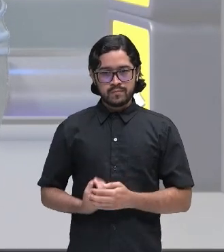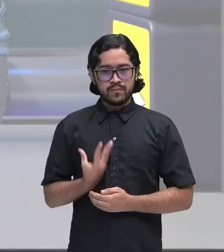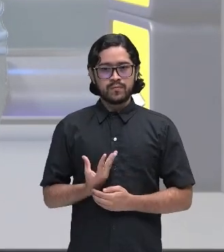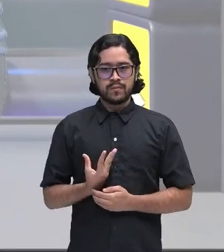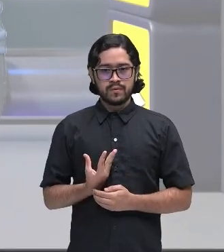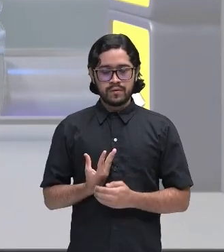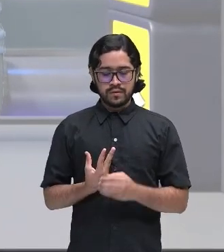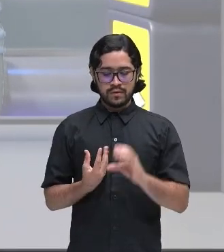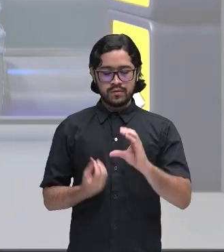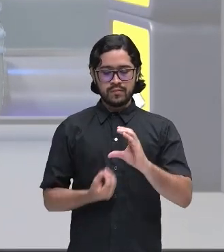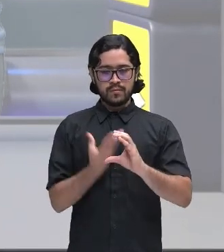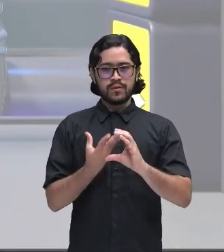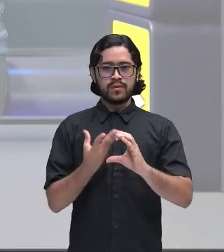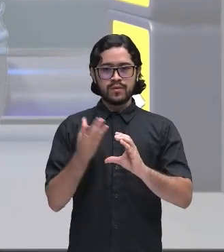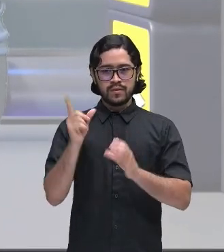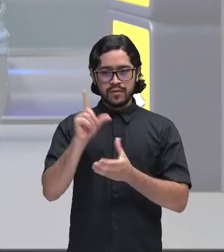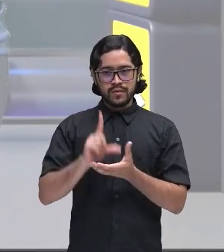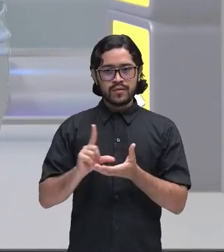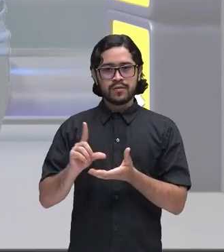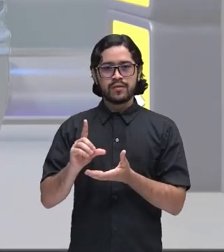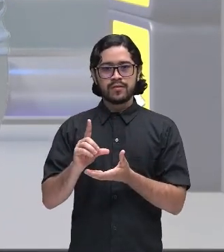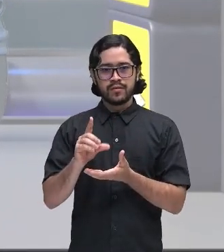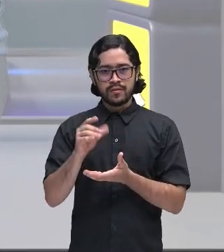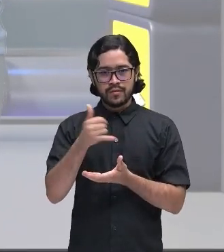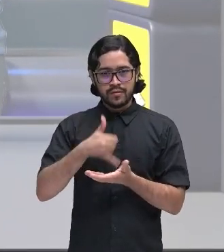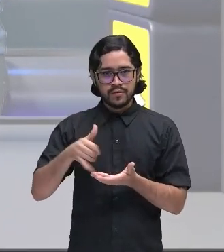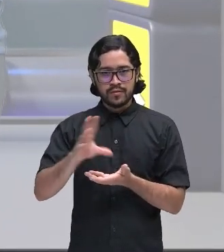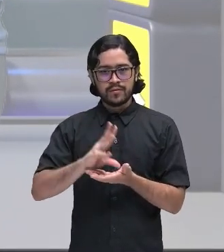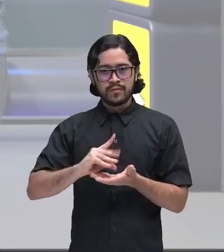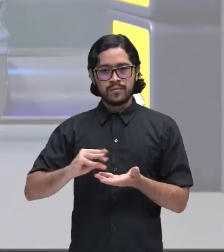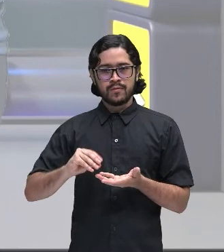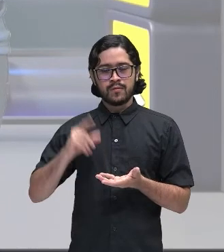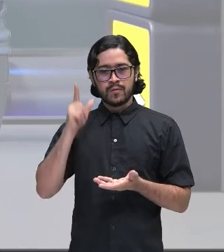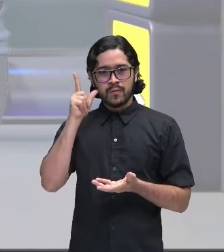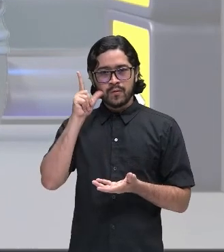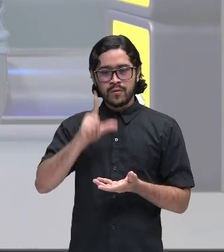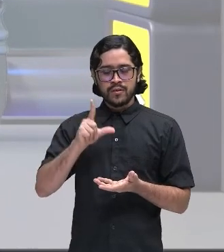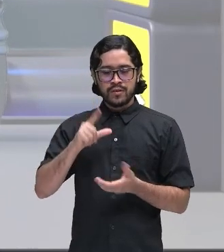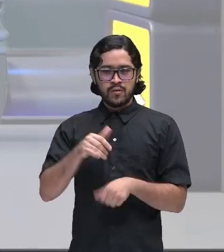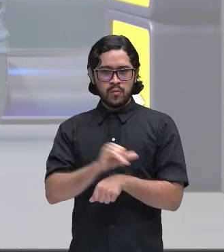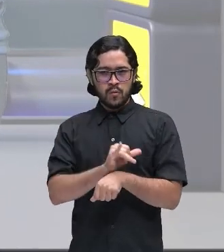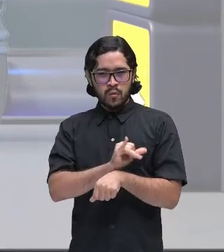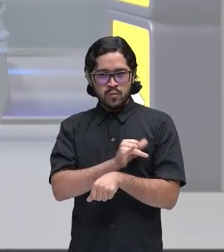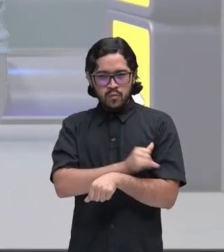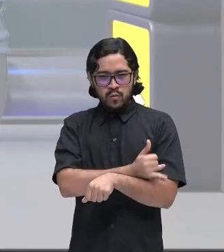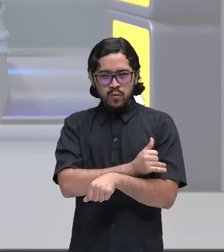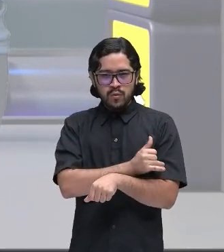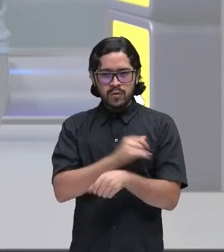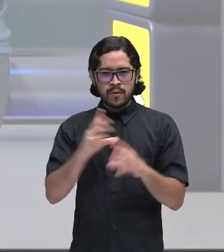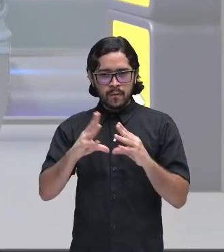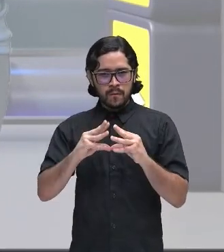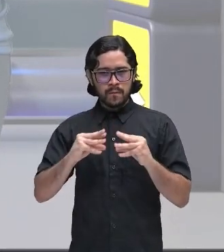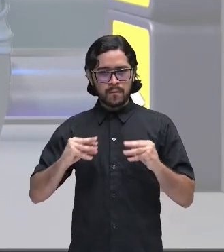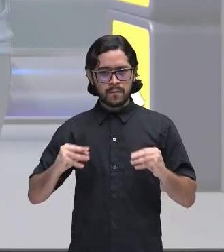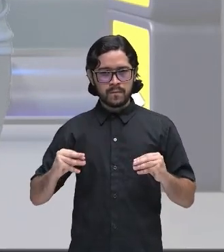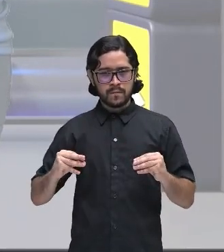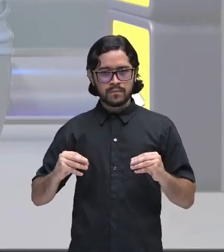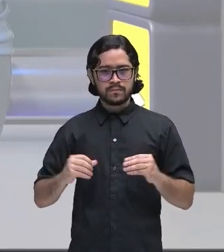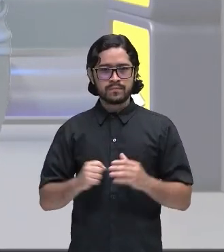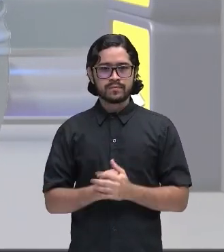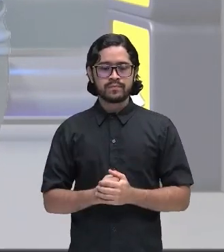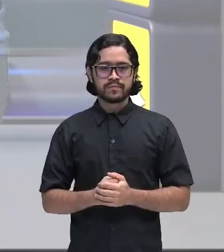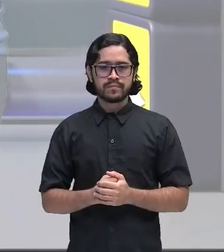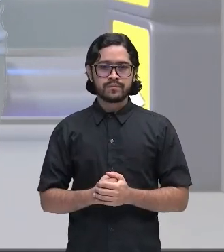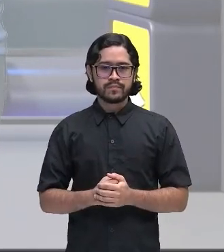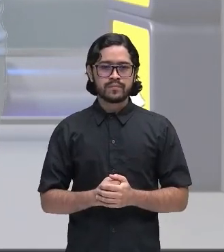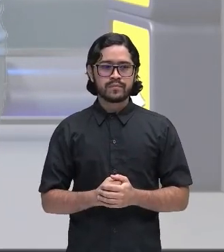seu duodeno para ajudar na emulsificação de gordura, lembra? Então, ajuda